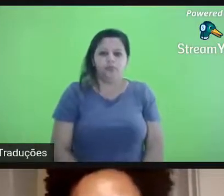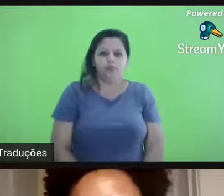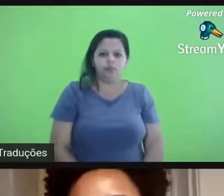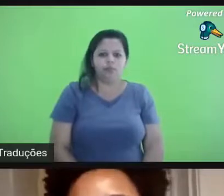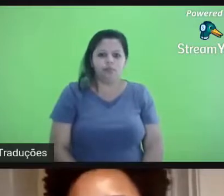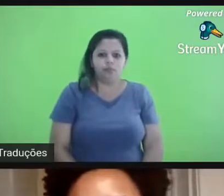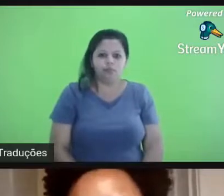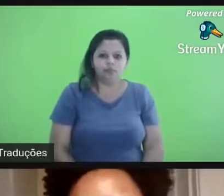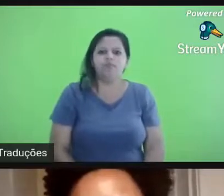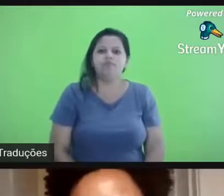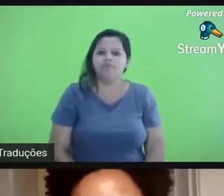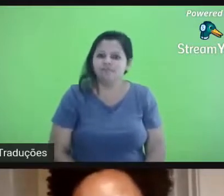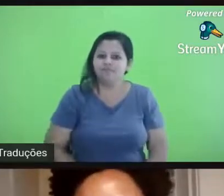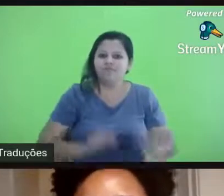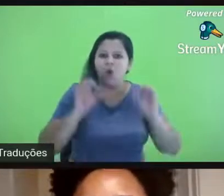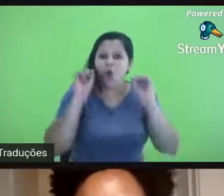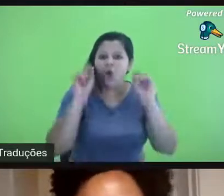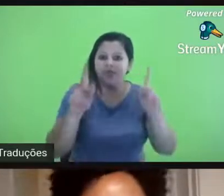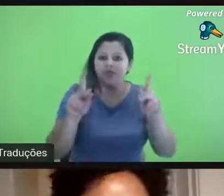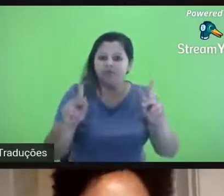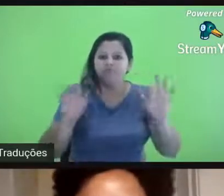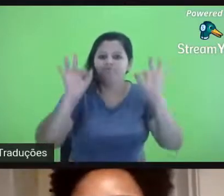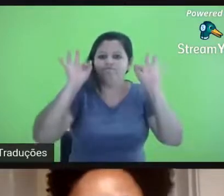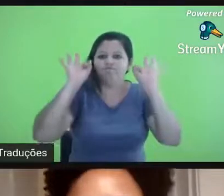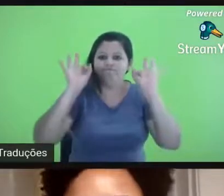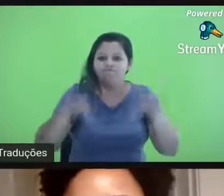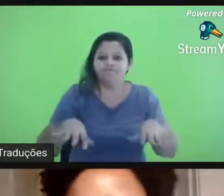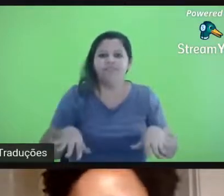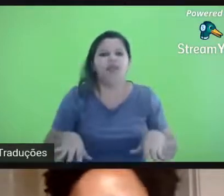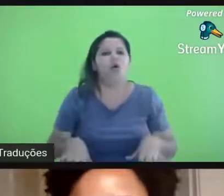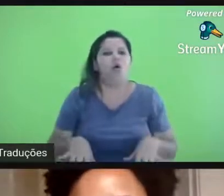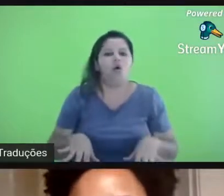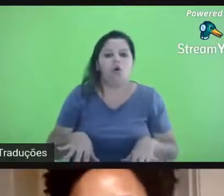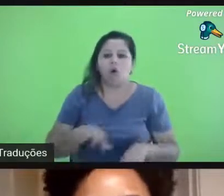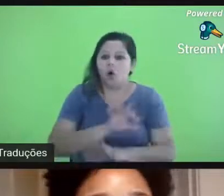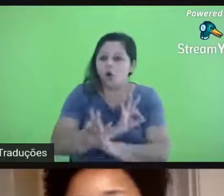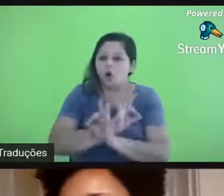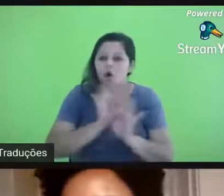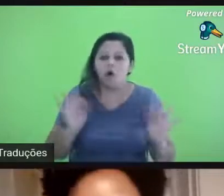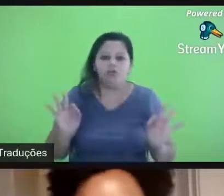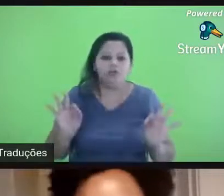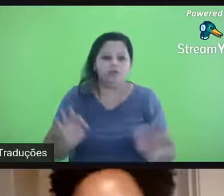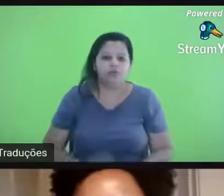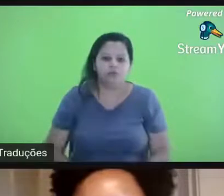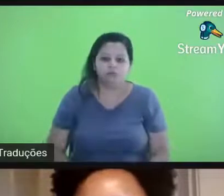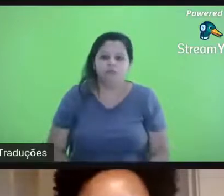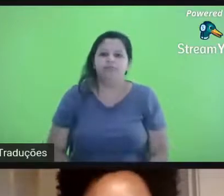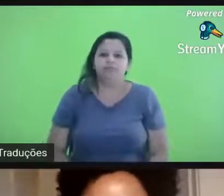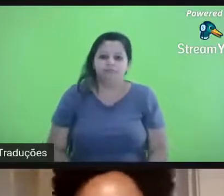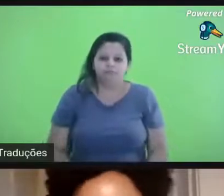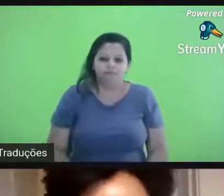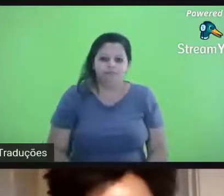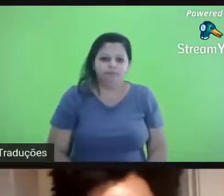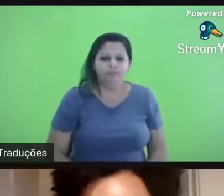Oh, meu Deus, encerrou aí de um jeito que a gente fica até sem fôlego, né? Emily, se você quiser